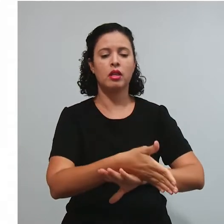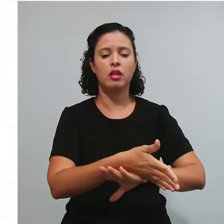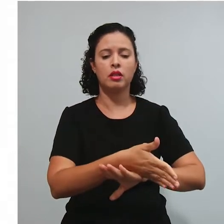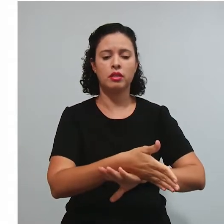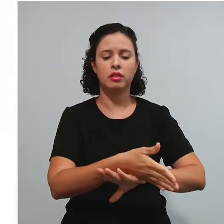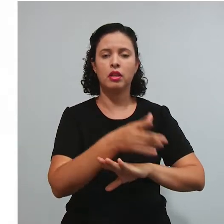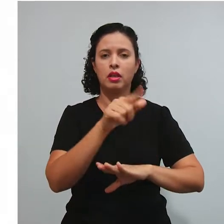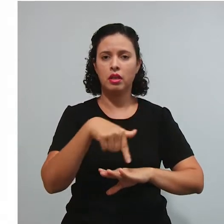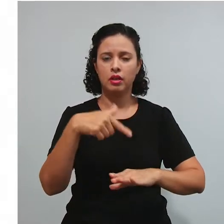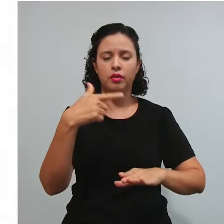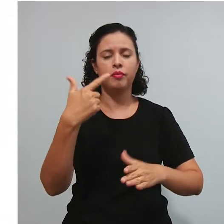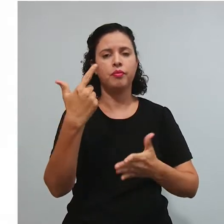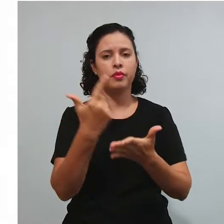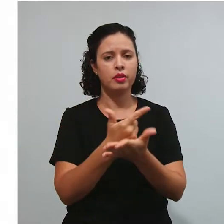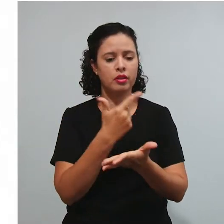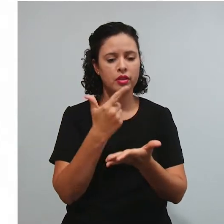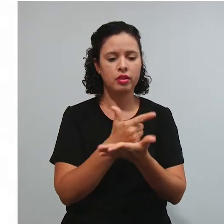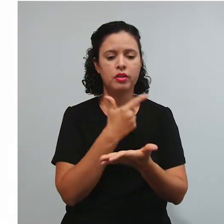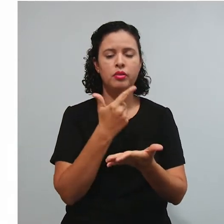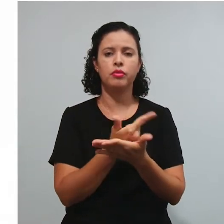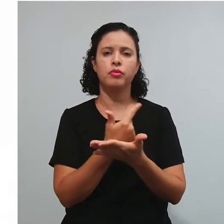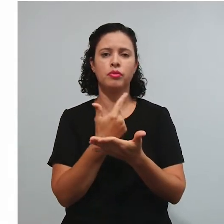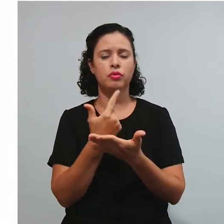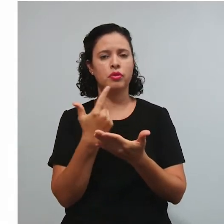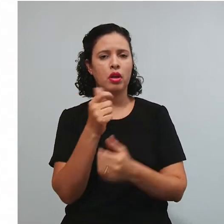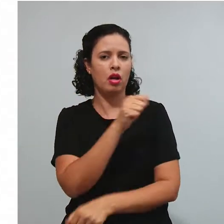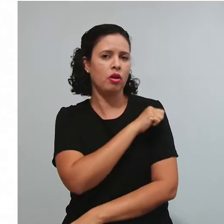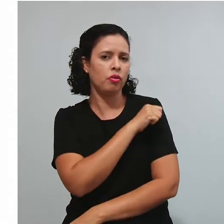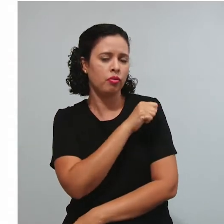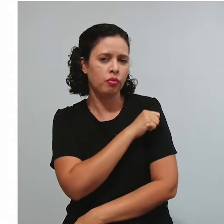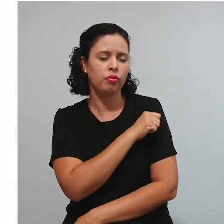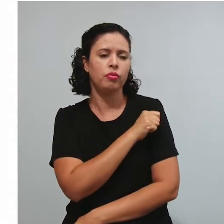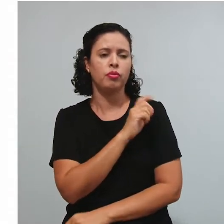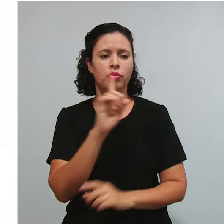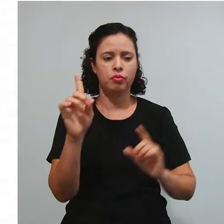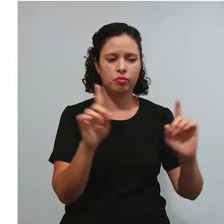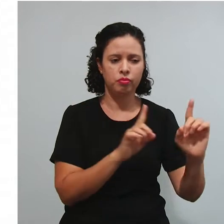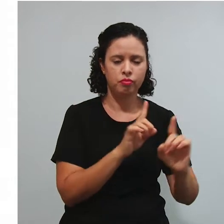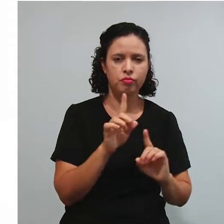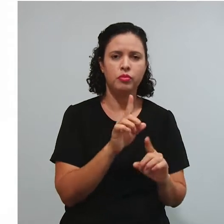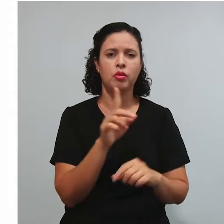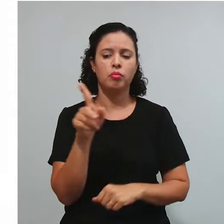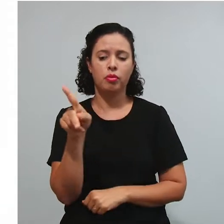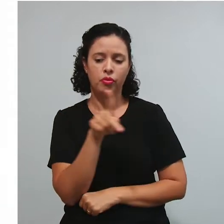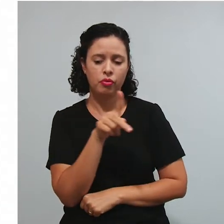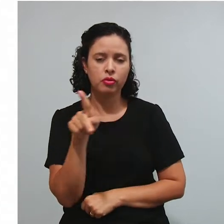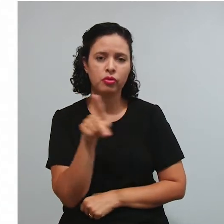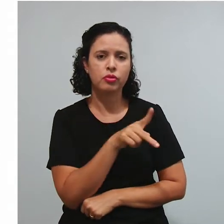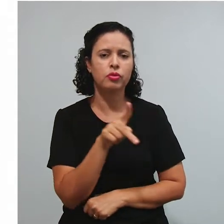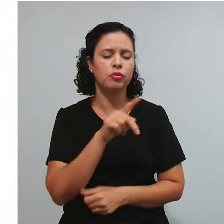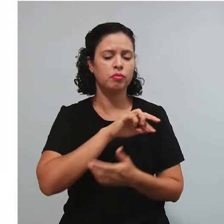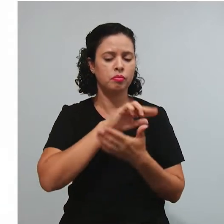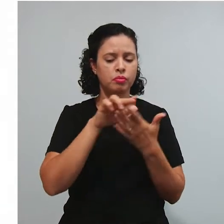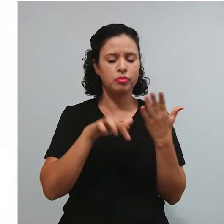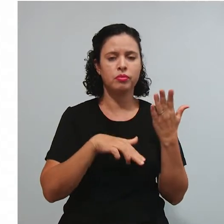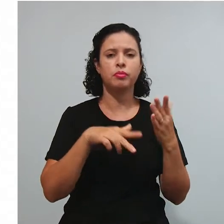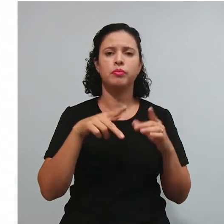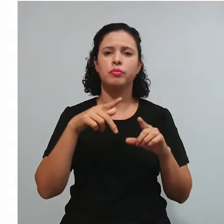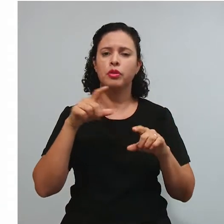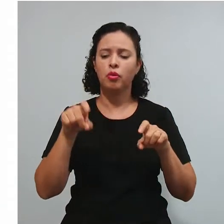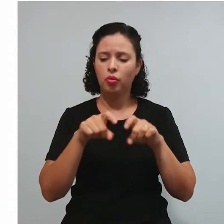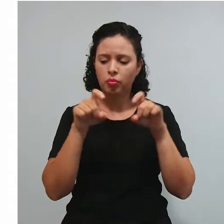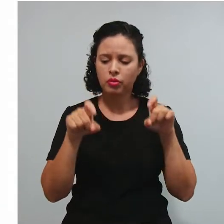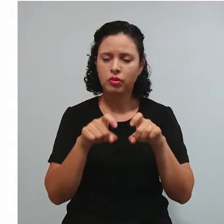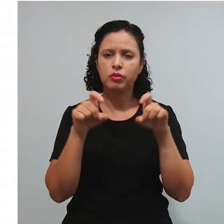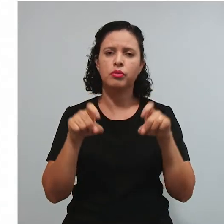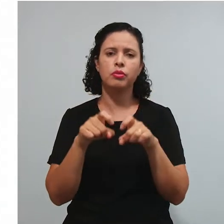são livros, são estudantes, professores, são equipamentos, né?